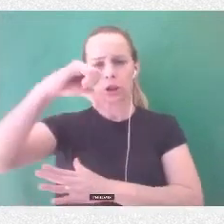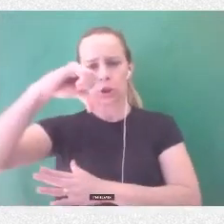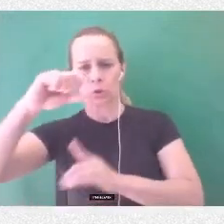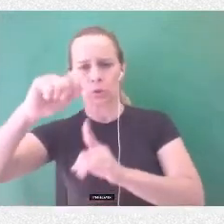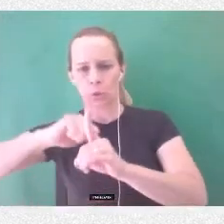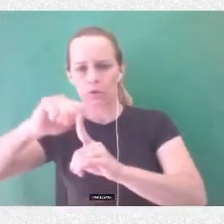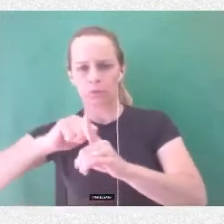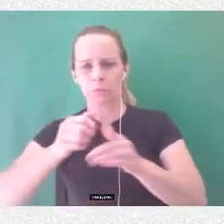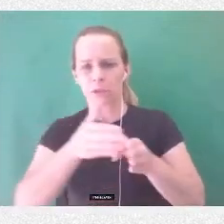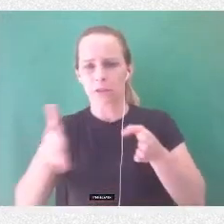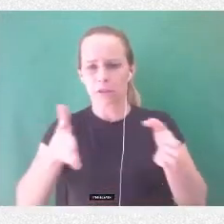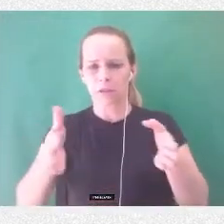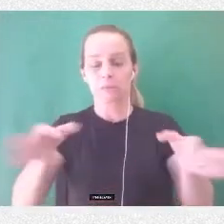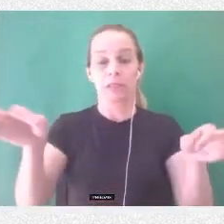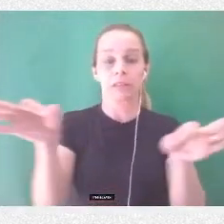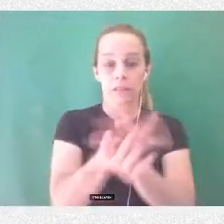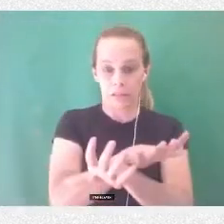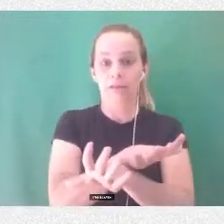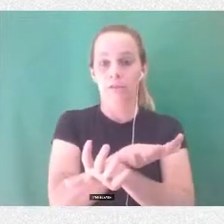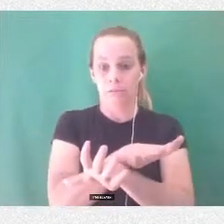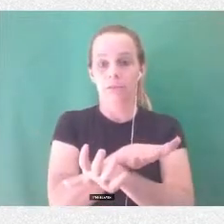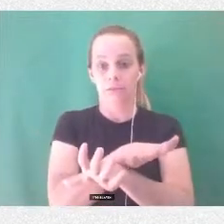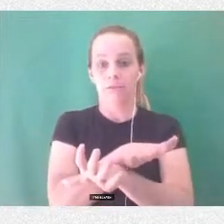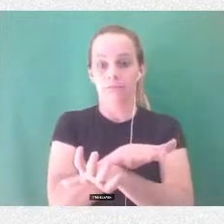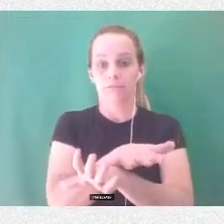para finalizar esse recrutamento. Então,